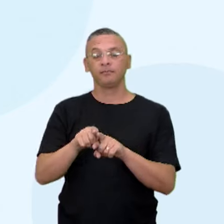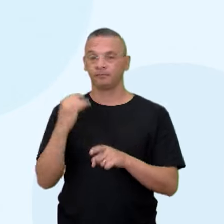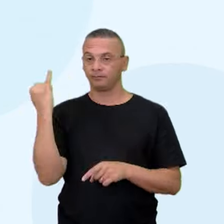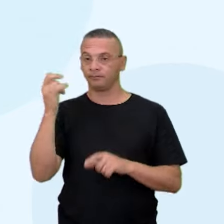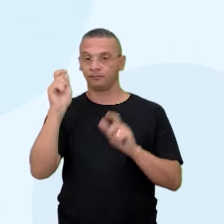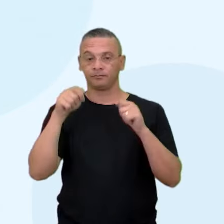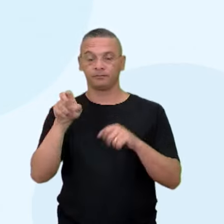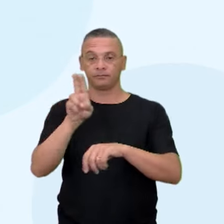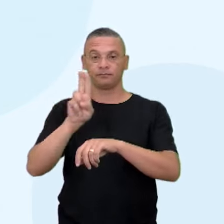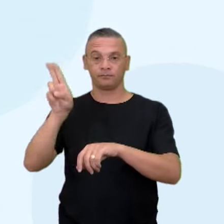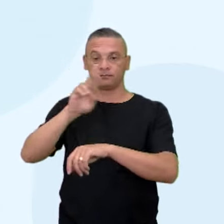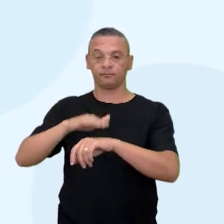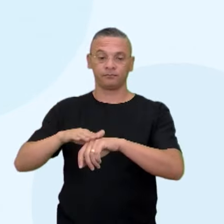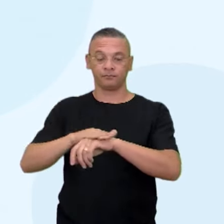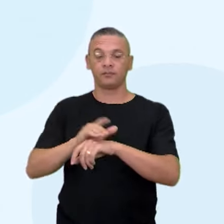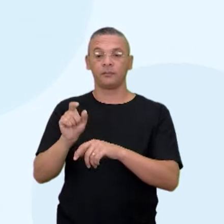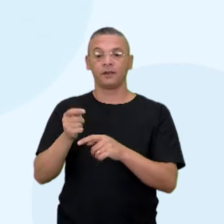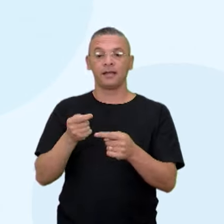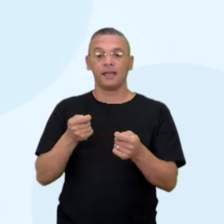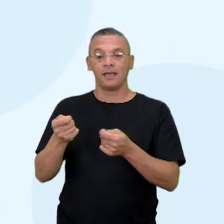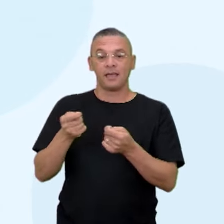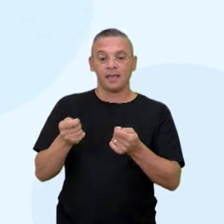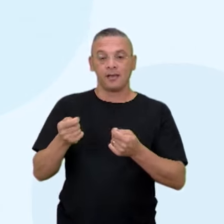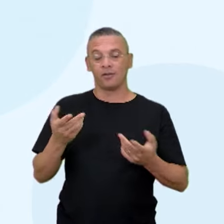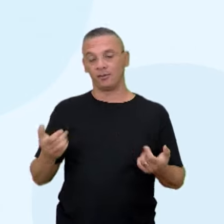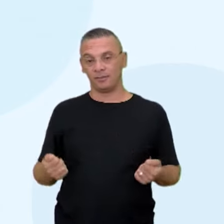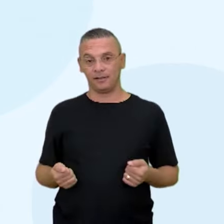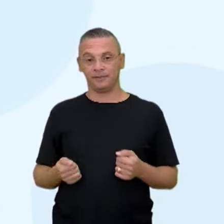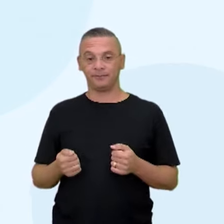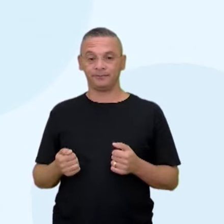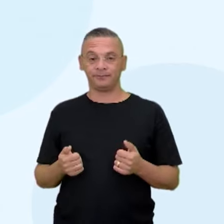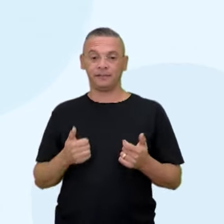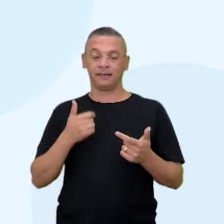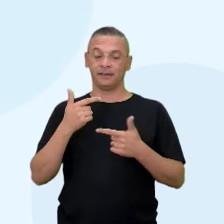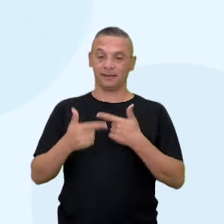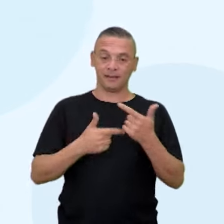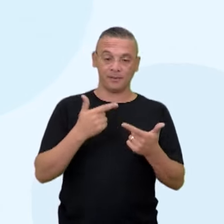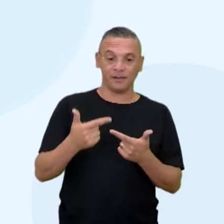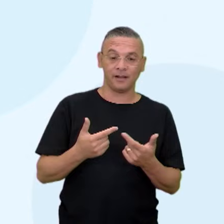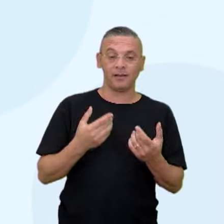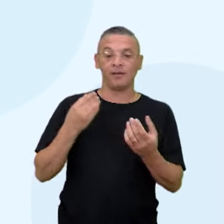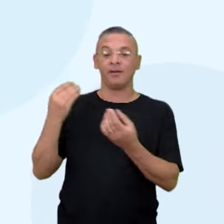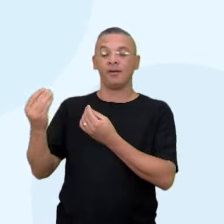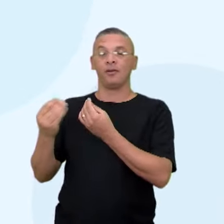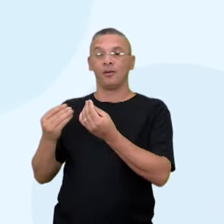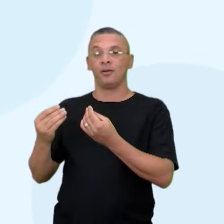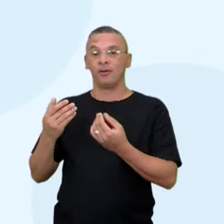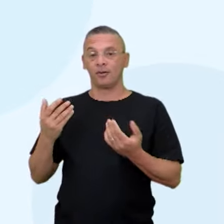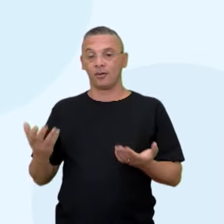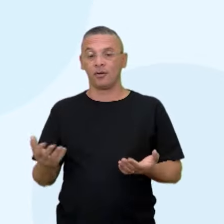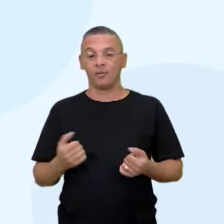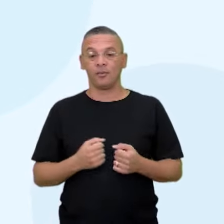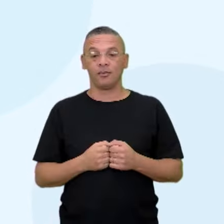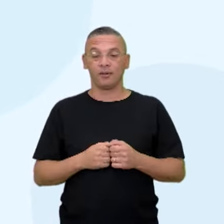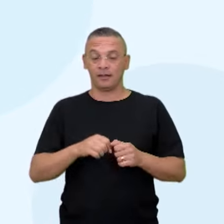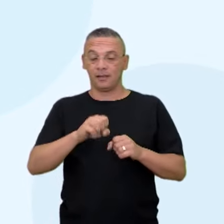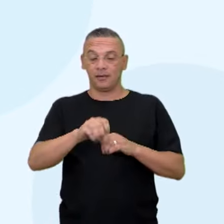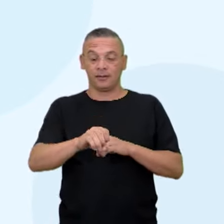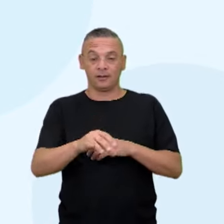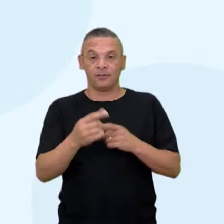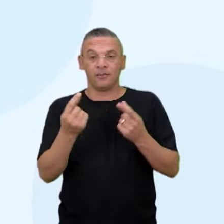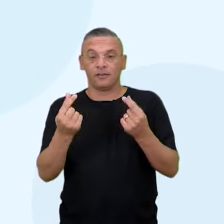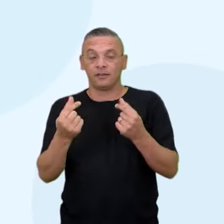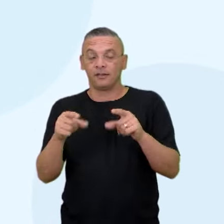ser tratado é a economia, né? Falar sobre trabalho, né, o mercado de trabalho, falar sobre educação financeira,